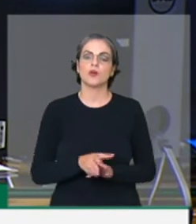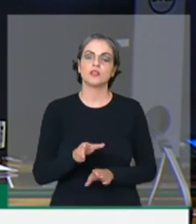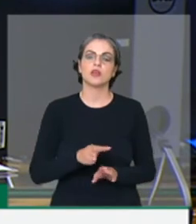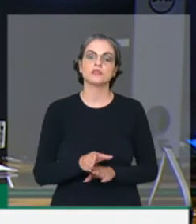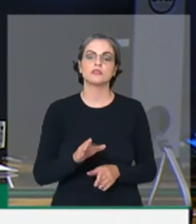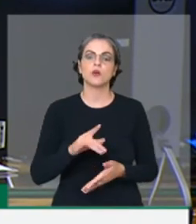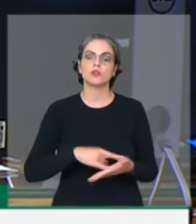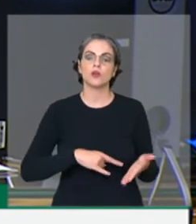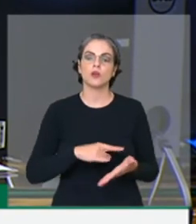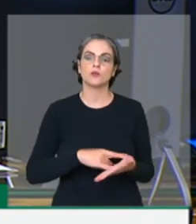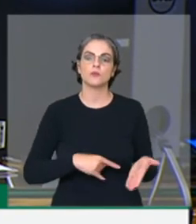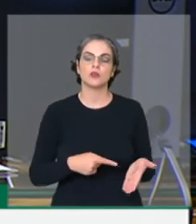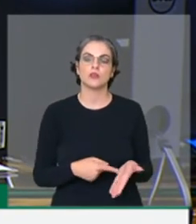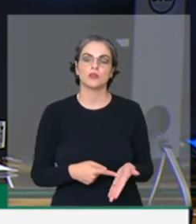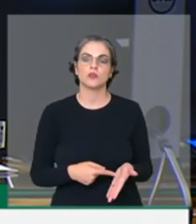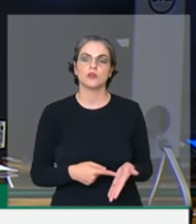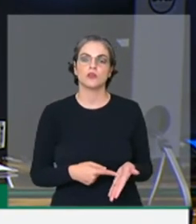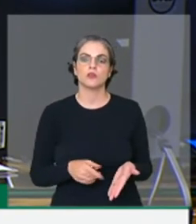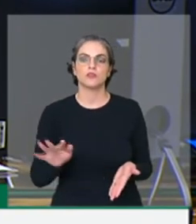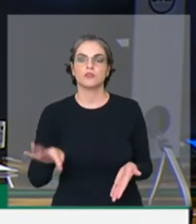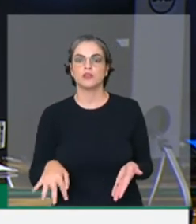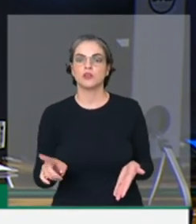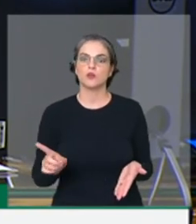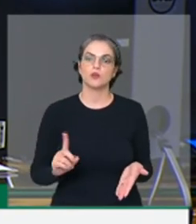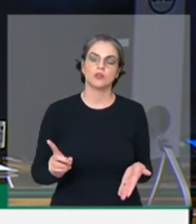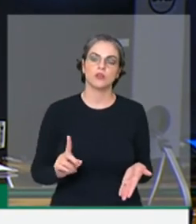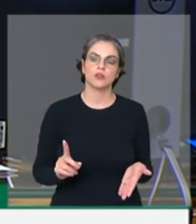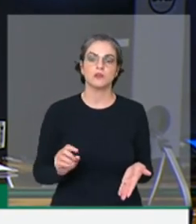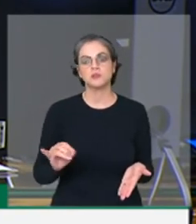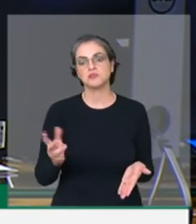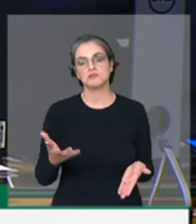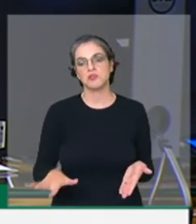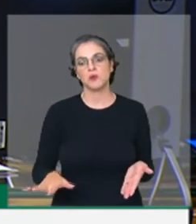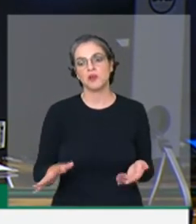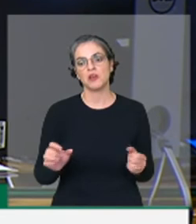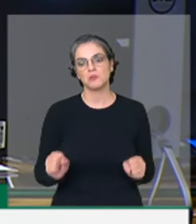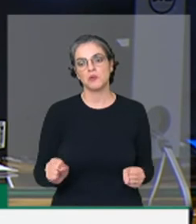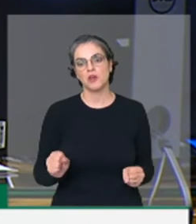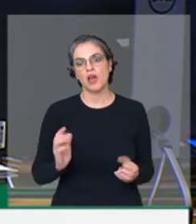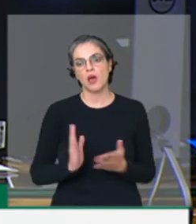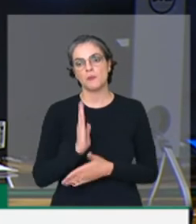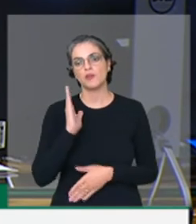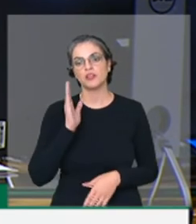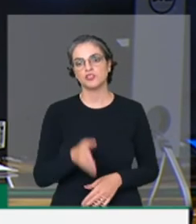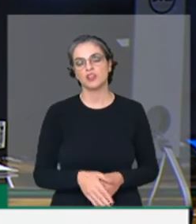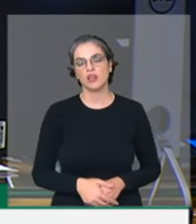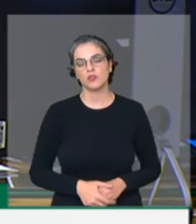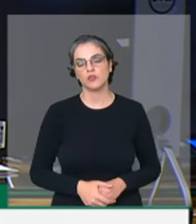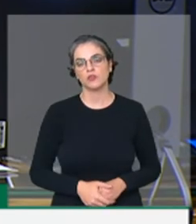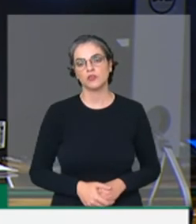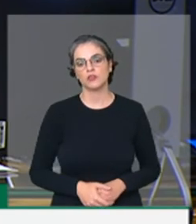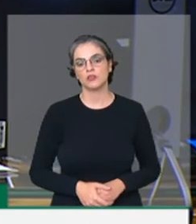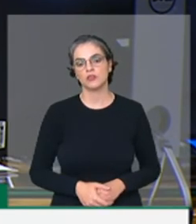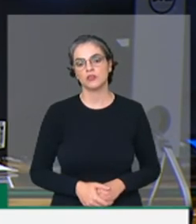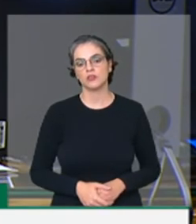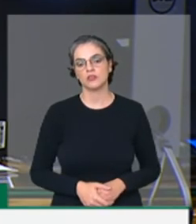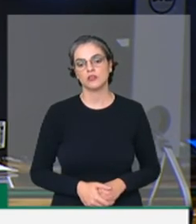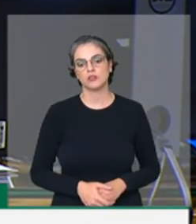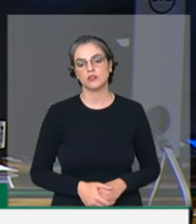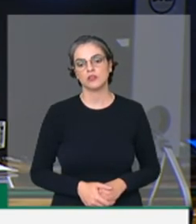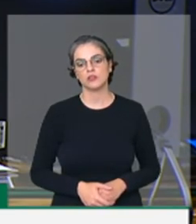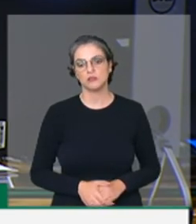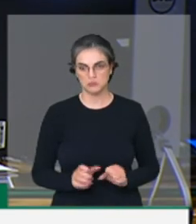encerramento de discussão. Ah, perdão. A não ser que todos abram mão do requerimento e nós aprovemos o requerimento com encaminhamento de encerramento de